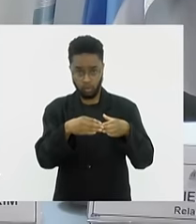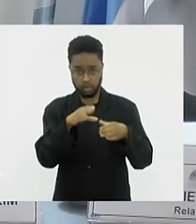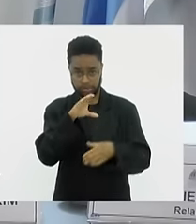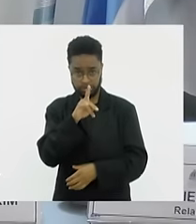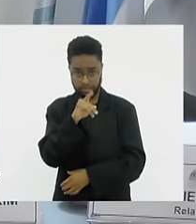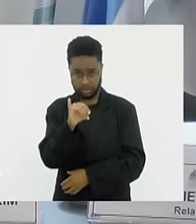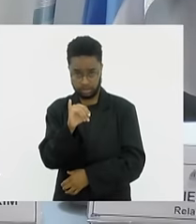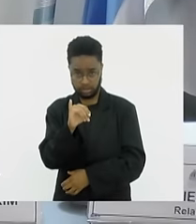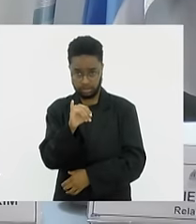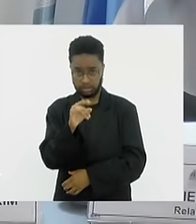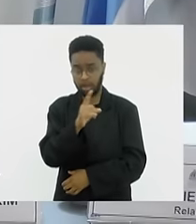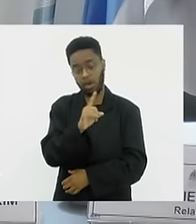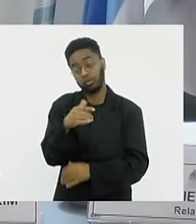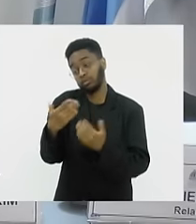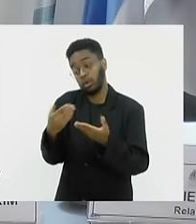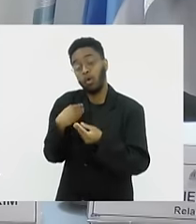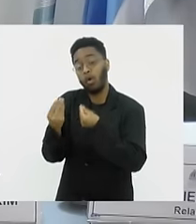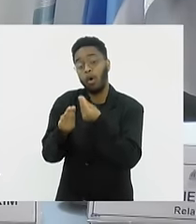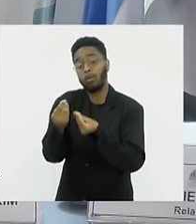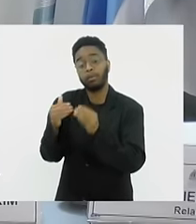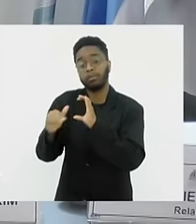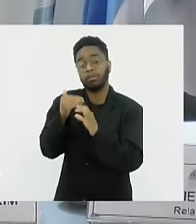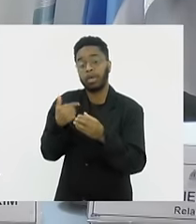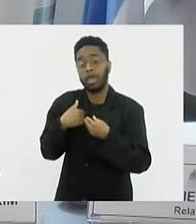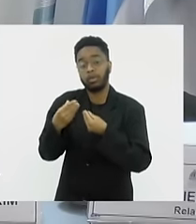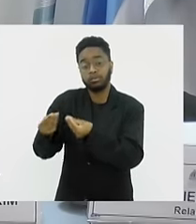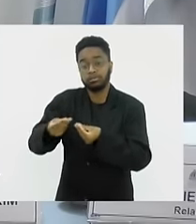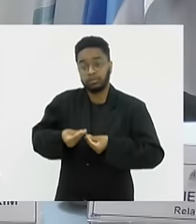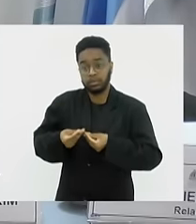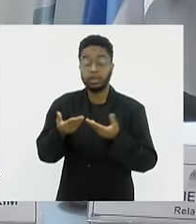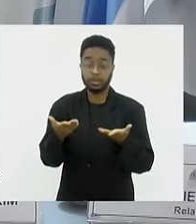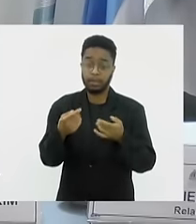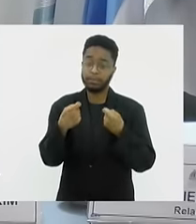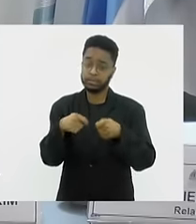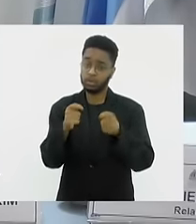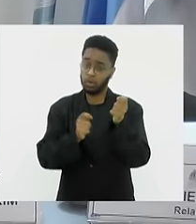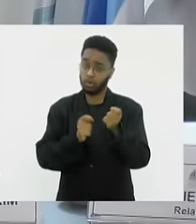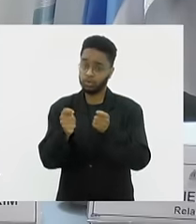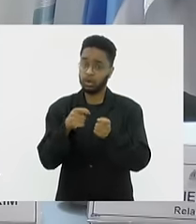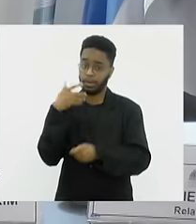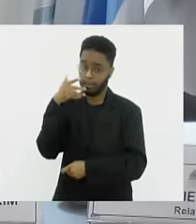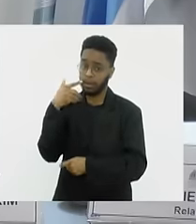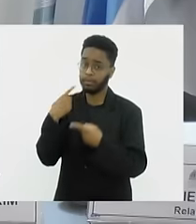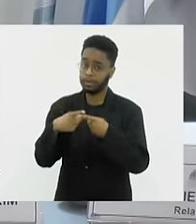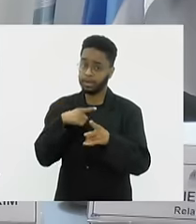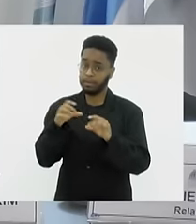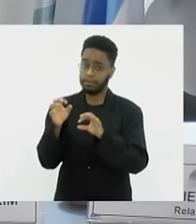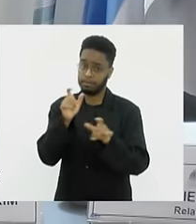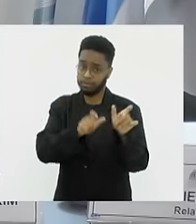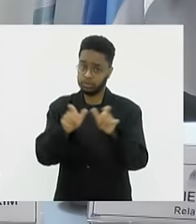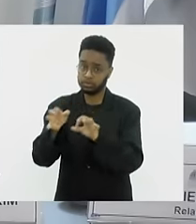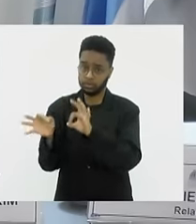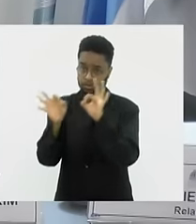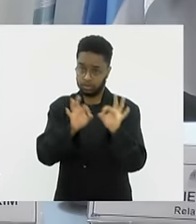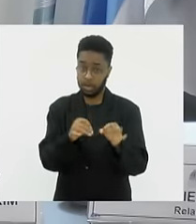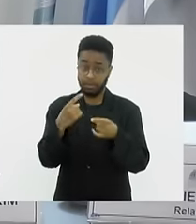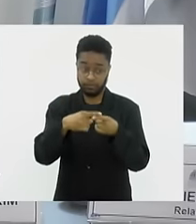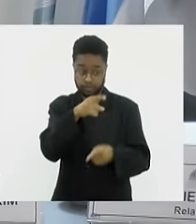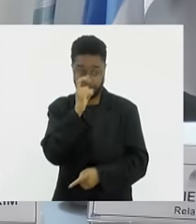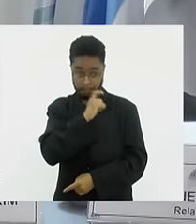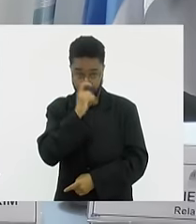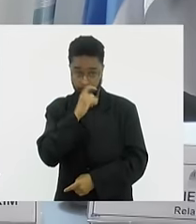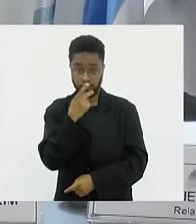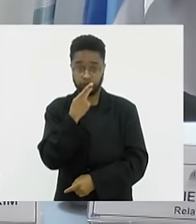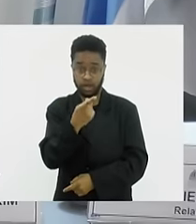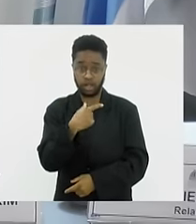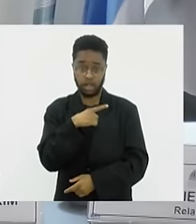Não, senhor. Ah, então como é que eu vou receber? Então o senhor meça suas palavras, porque tem gente nos assistindo. Sim, só quando o senhor mente, como está mentindo agora, dizendo que eu